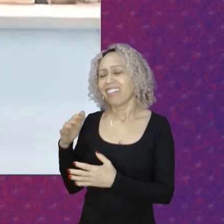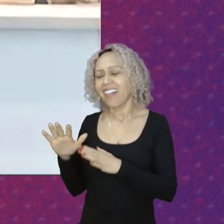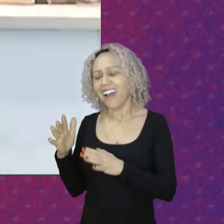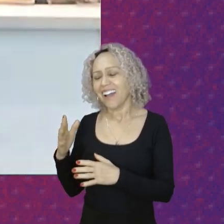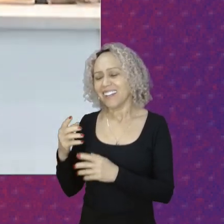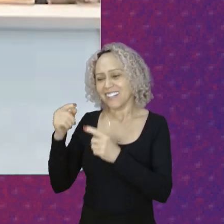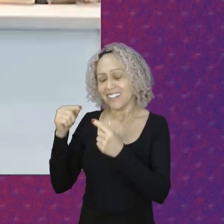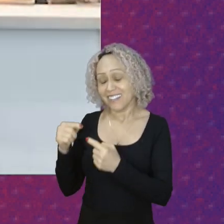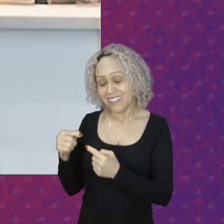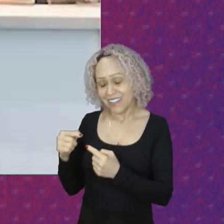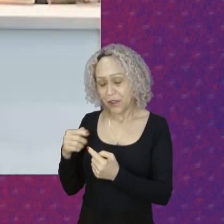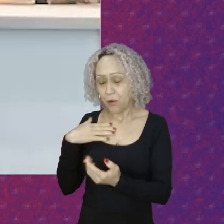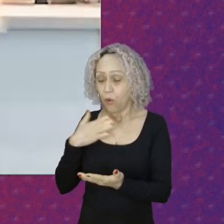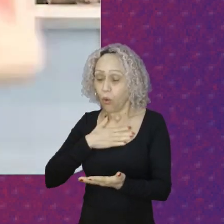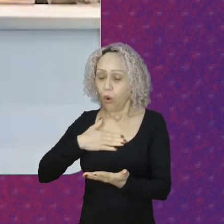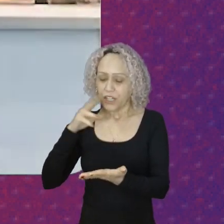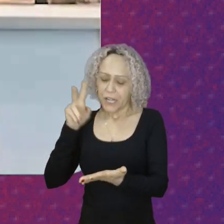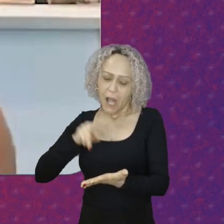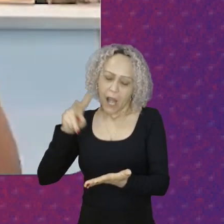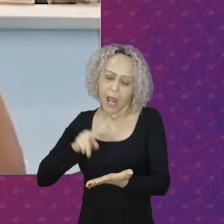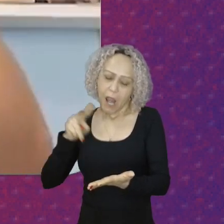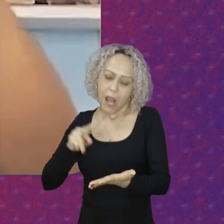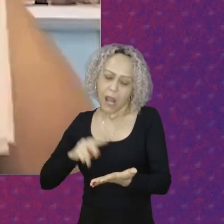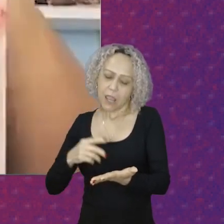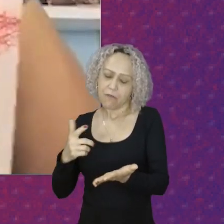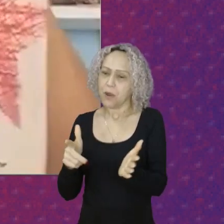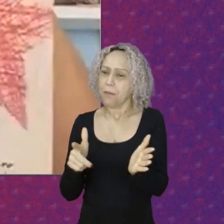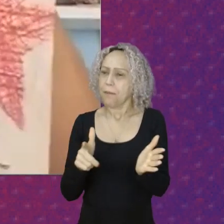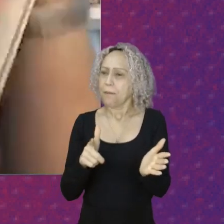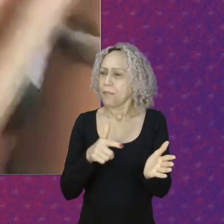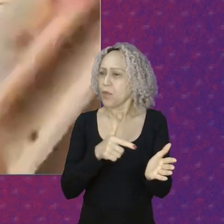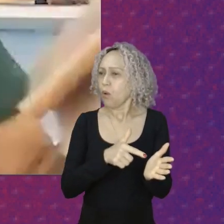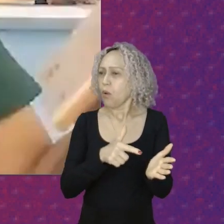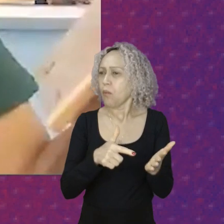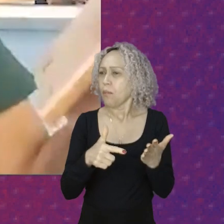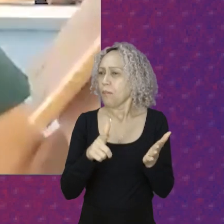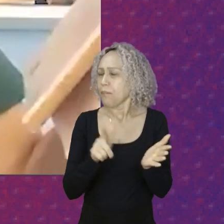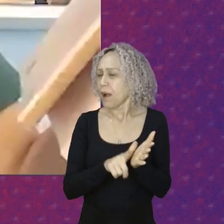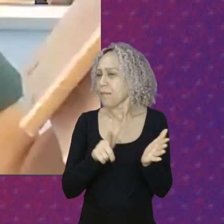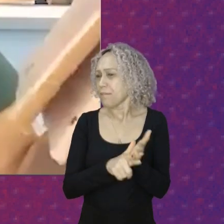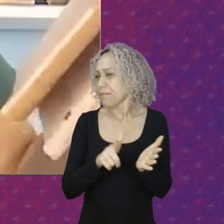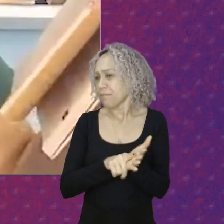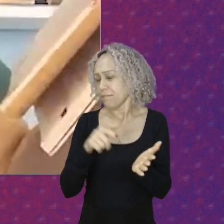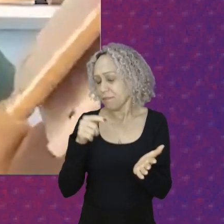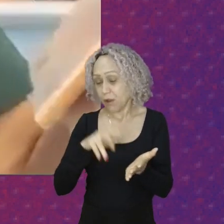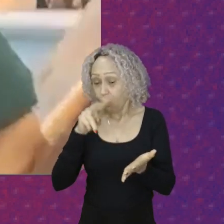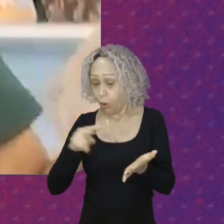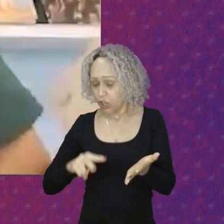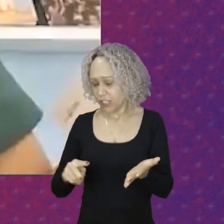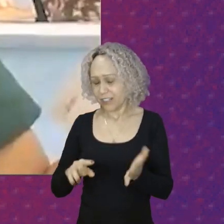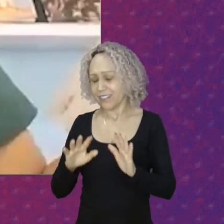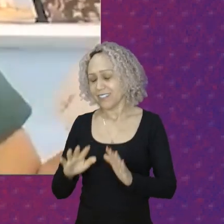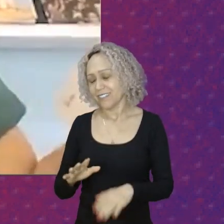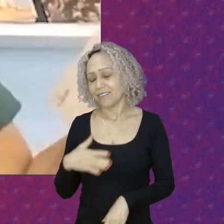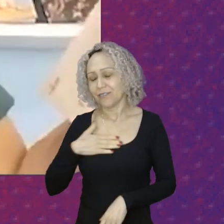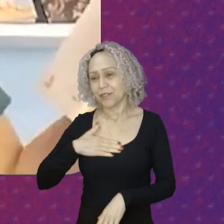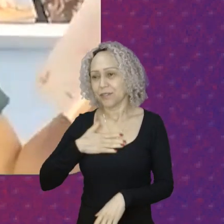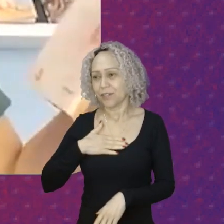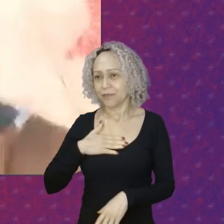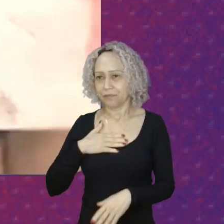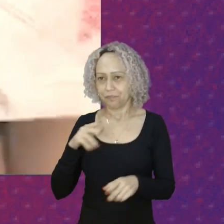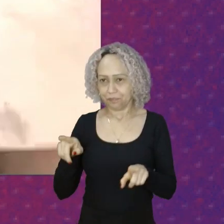tá? Outro aqui que é maravilhoso, que é do PT, que é do Emir Sader e do Marco Aurélio Garcia,